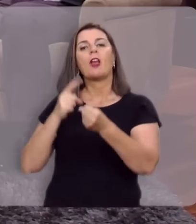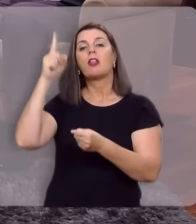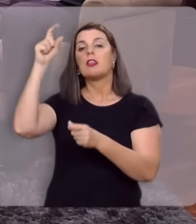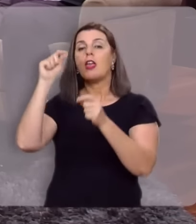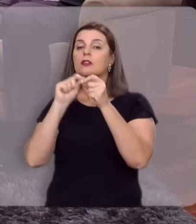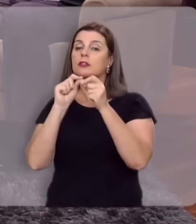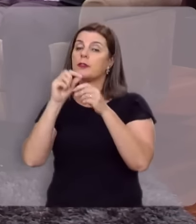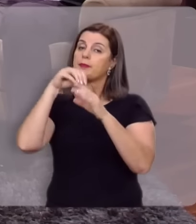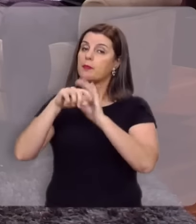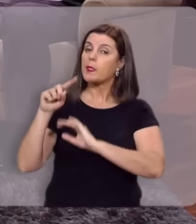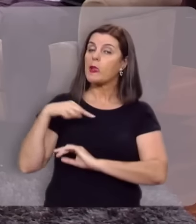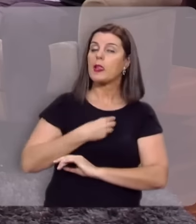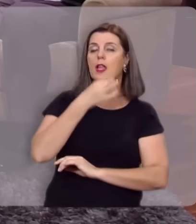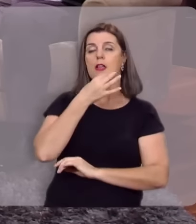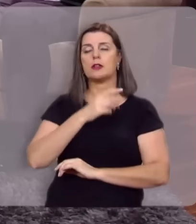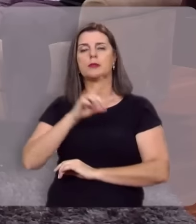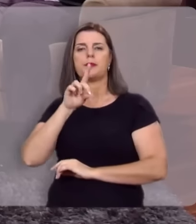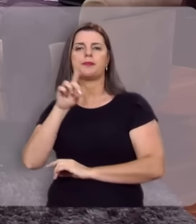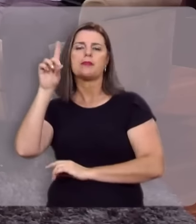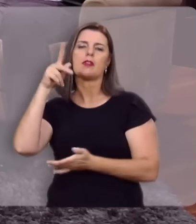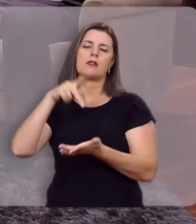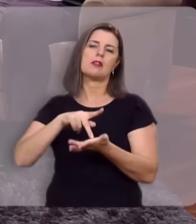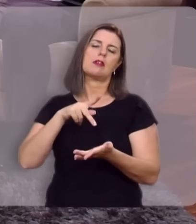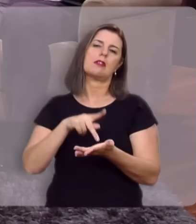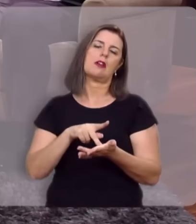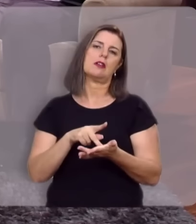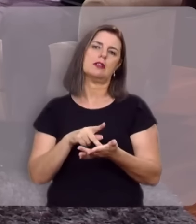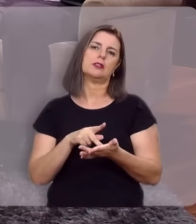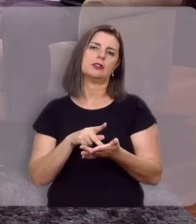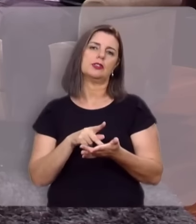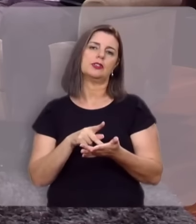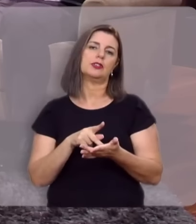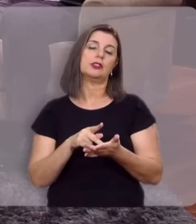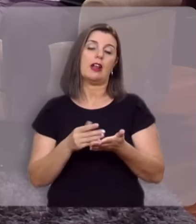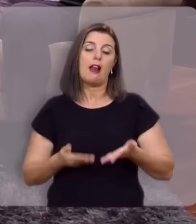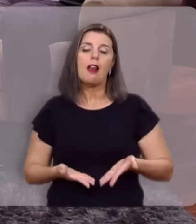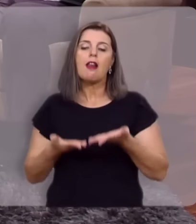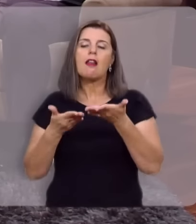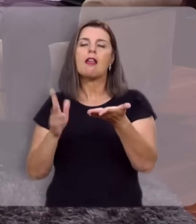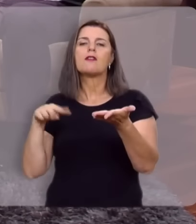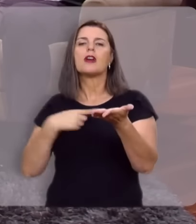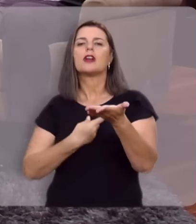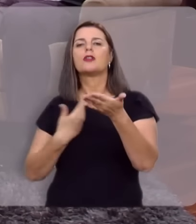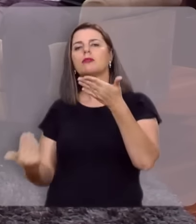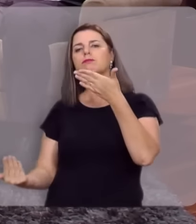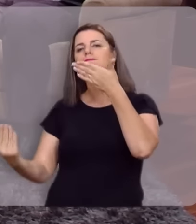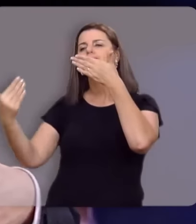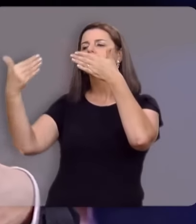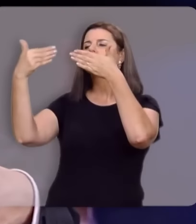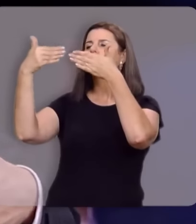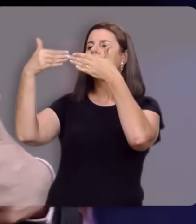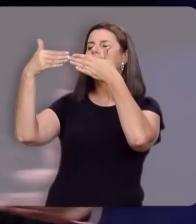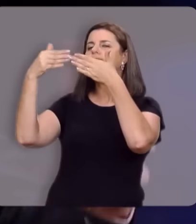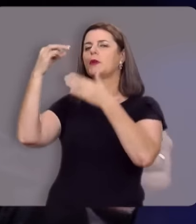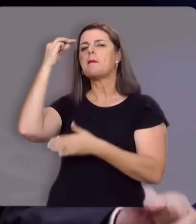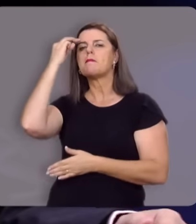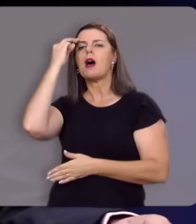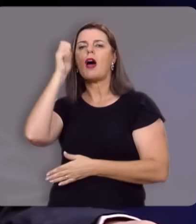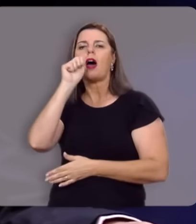Deus está fazendo em nós. E o propósito de Deus, efetivamente, nesse sentido, é nos levar na direção